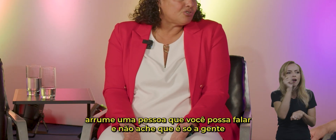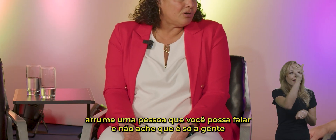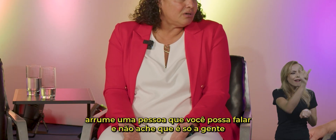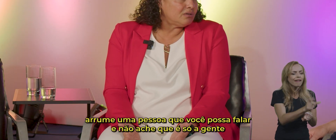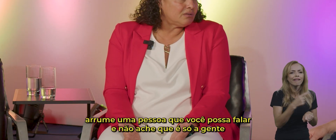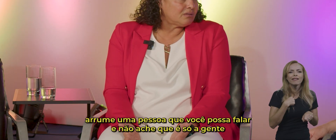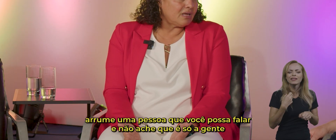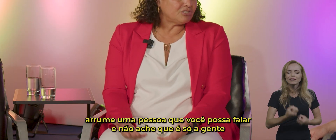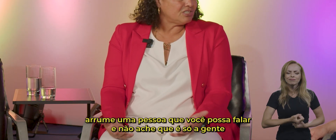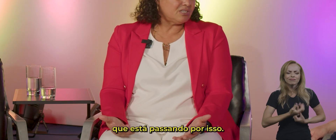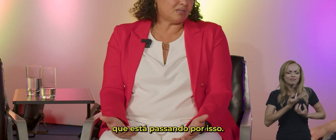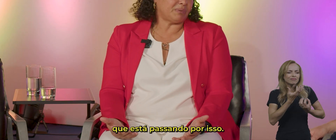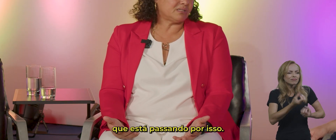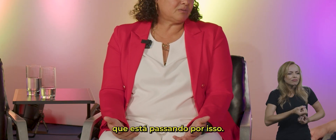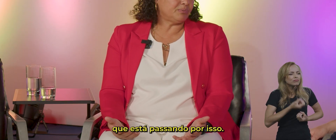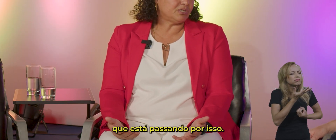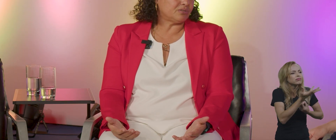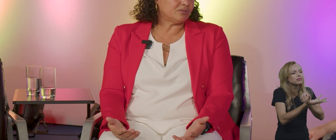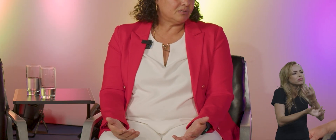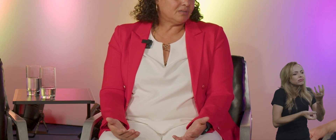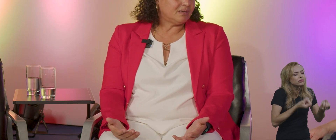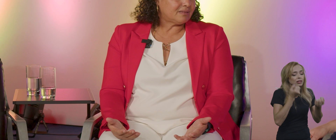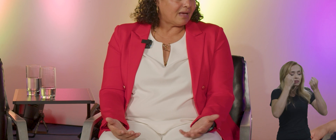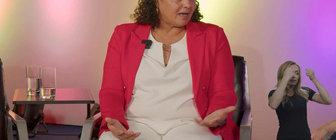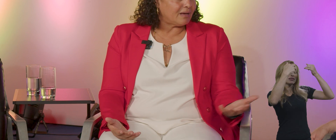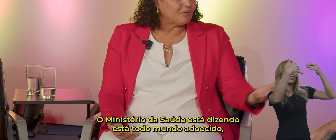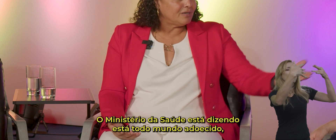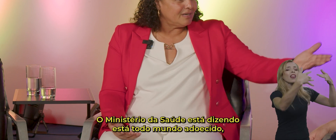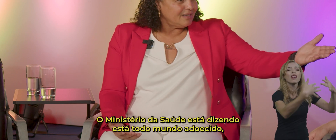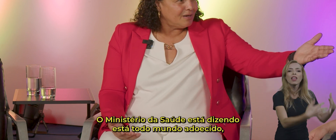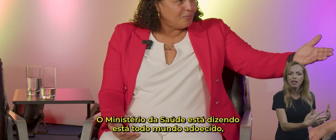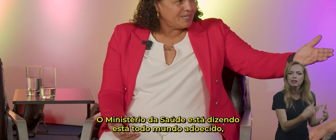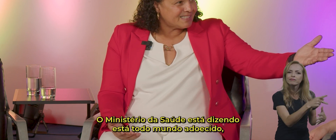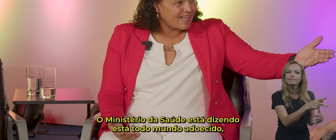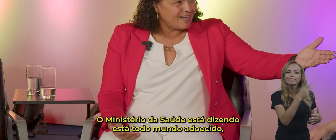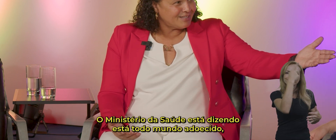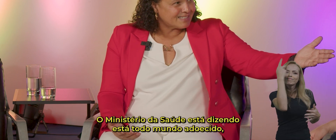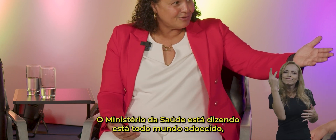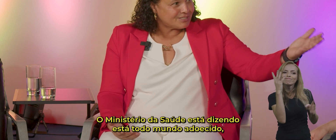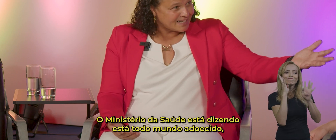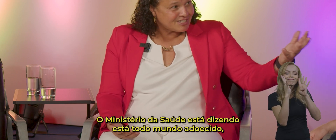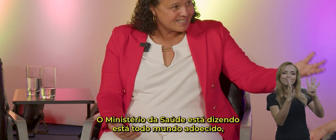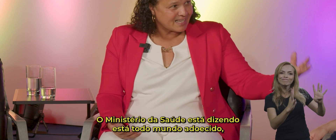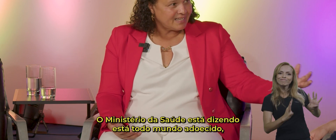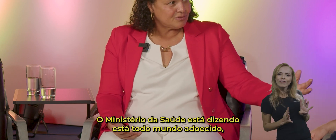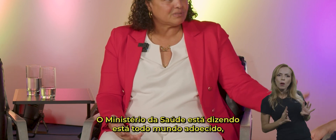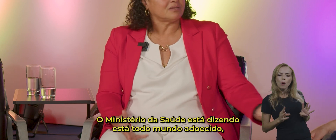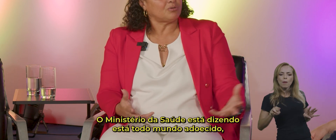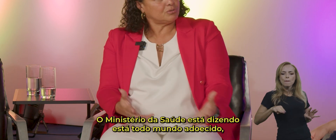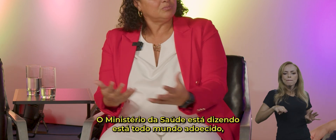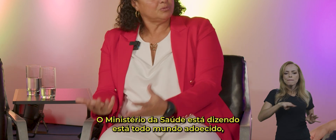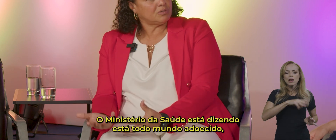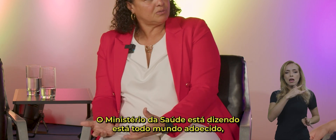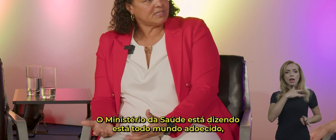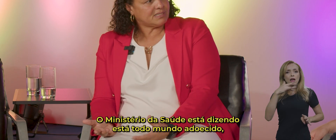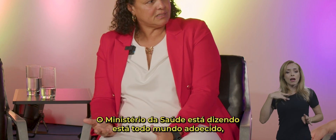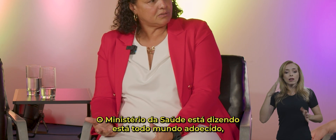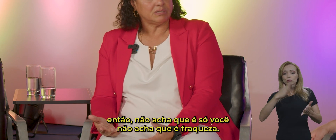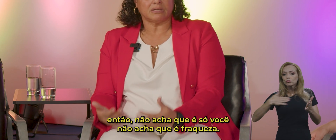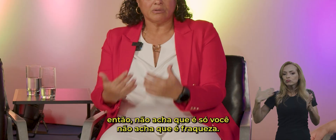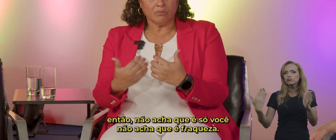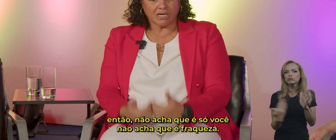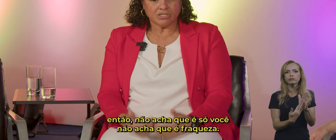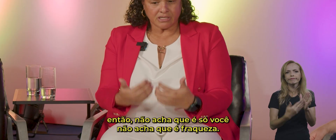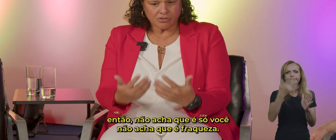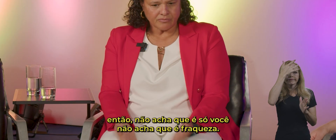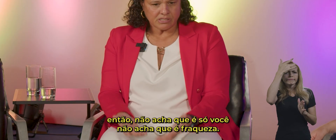é só a gente que está passando por isso. O Ministério da Saúde está dizendo, está todo mundo adoecido.